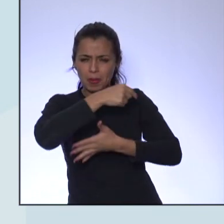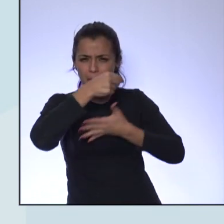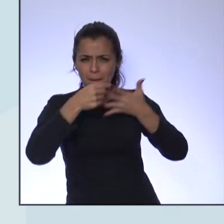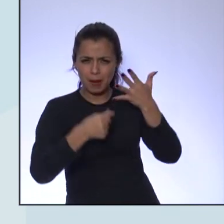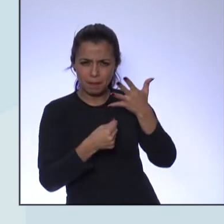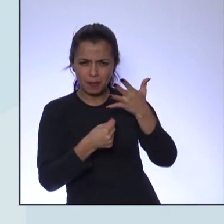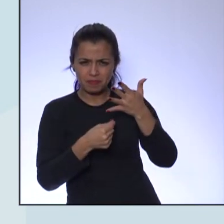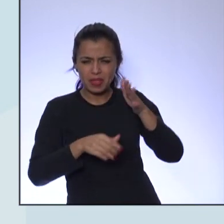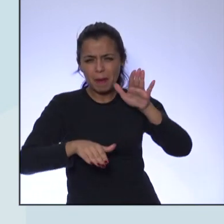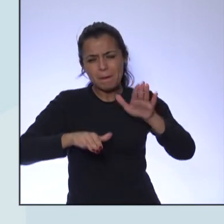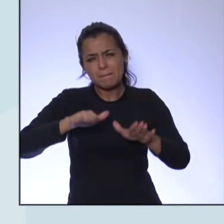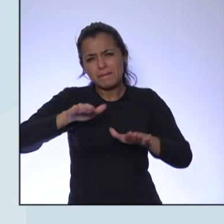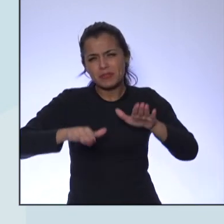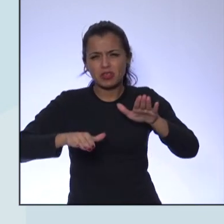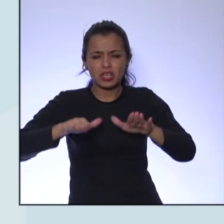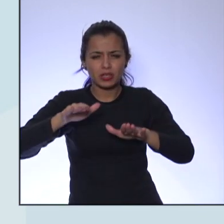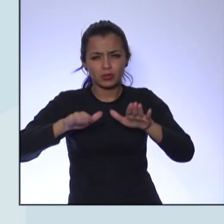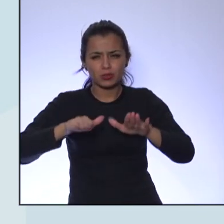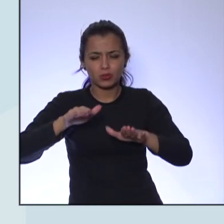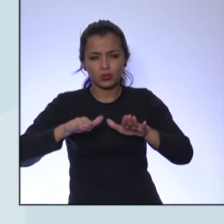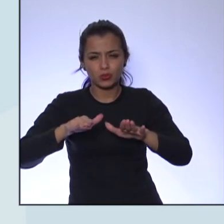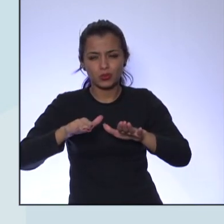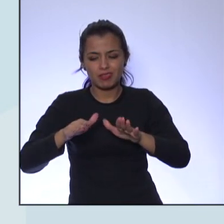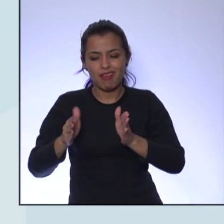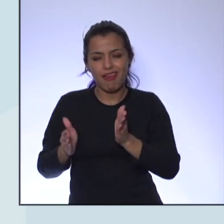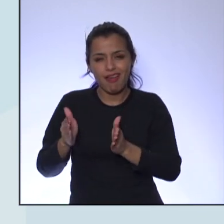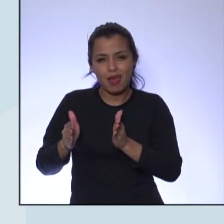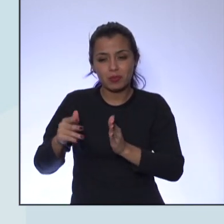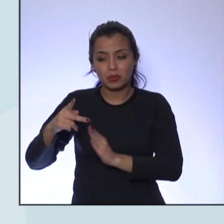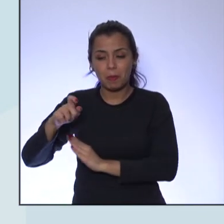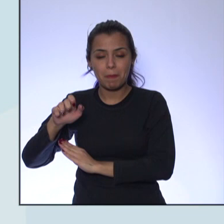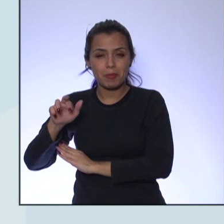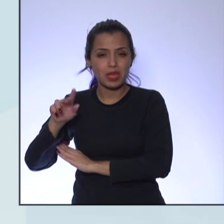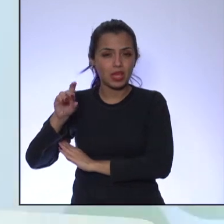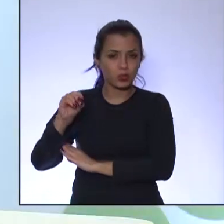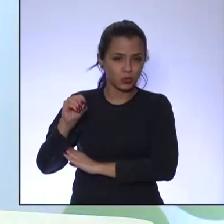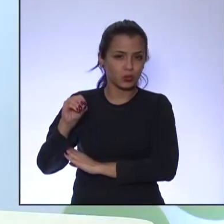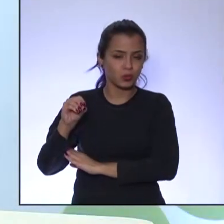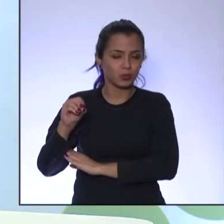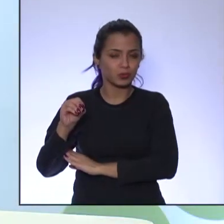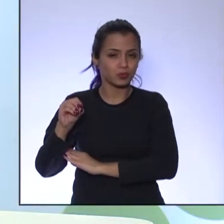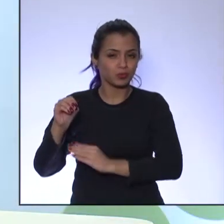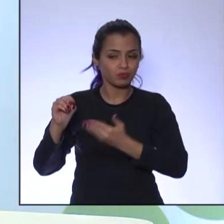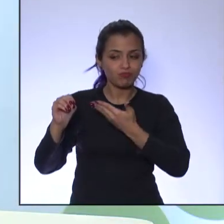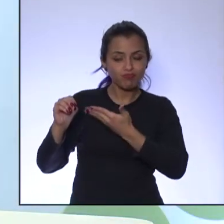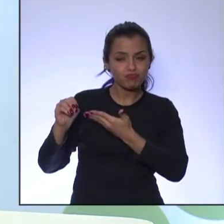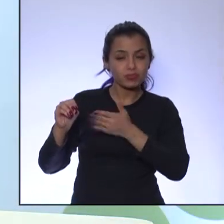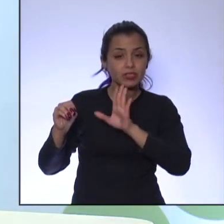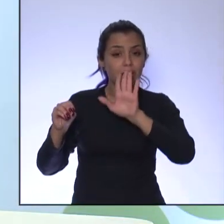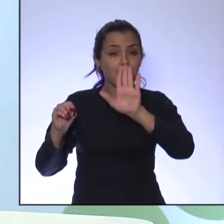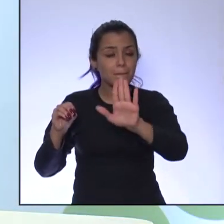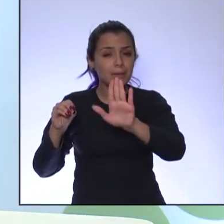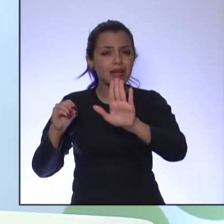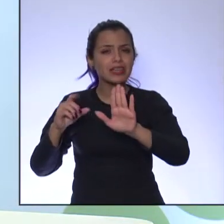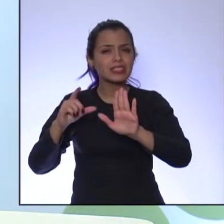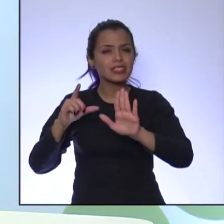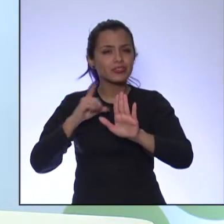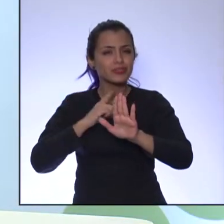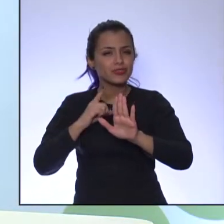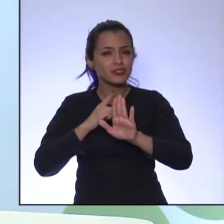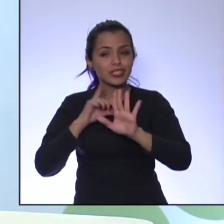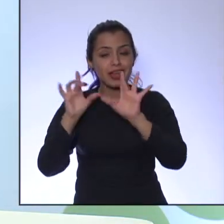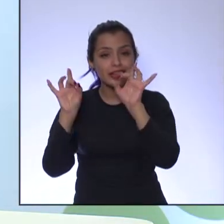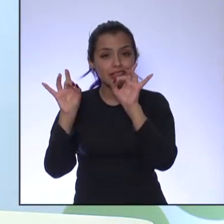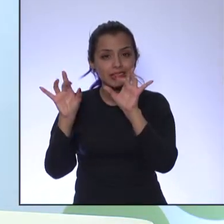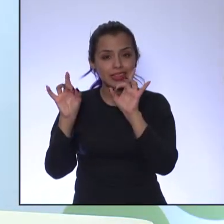Cabral chegou, somava 5 milhões de pessoas. Porém, os índios brasileiros tinham técnicas extremamente modernas